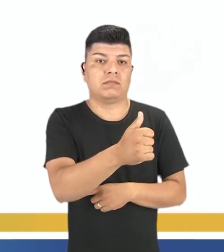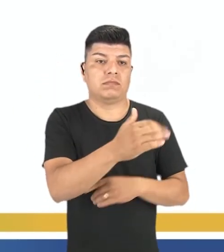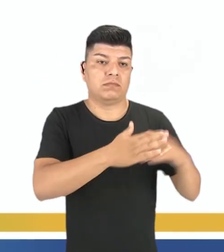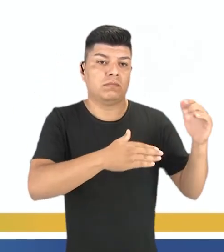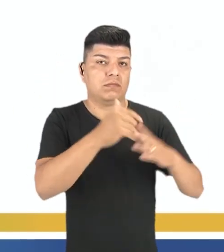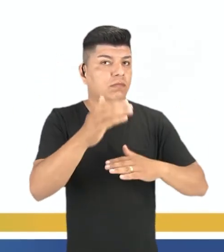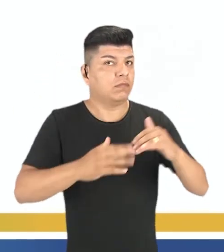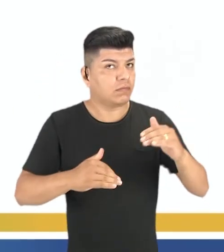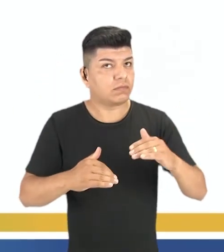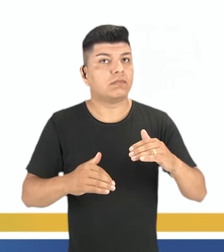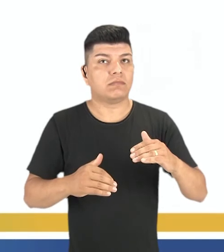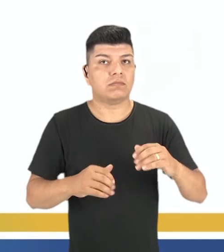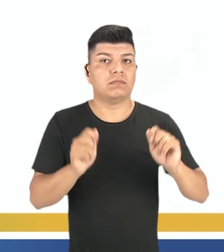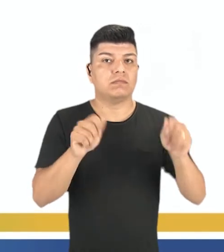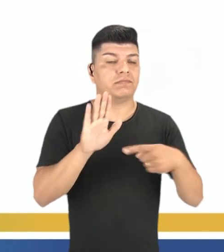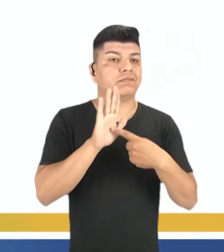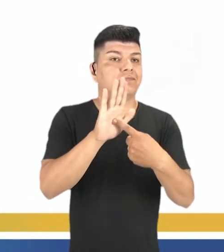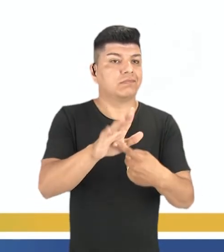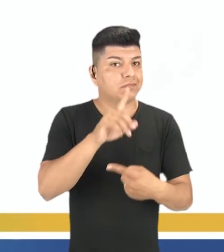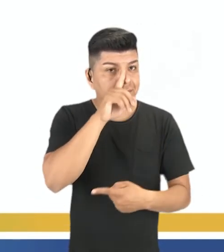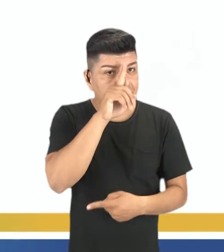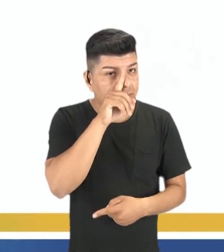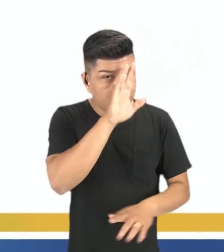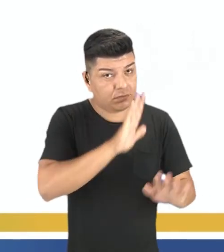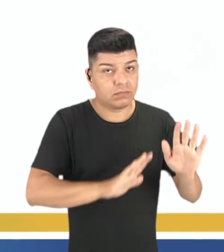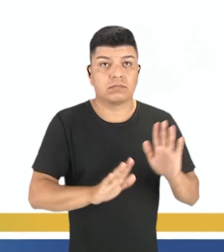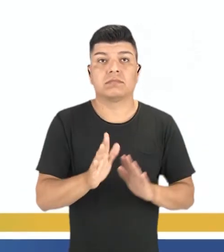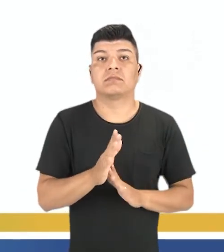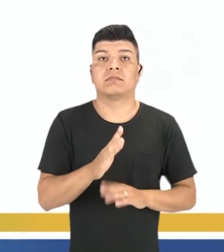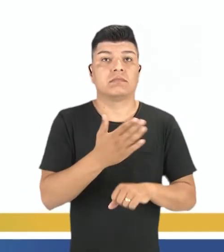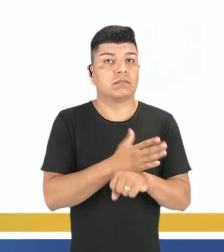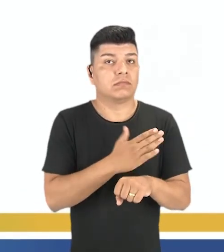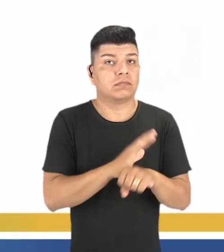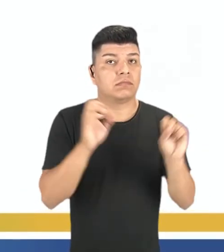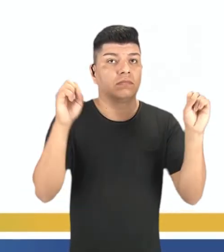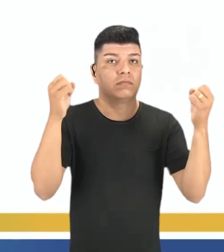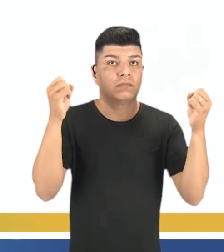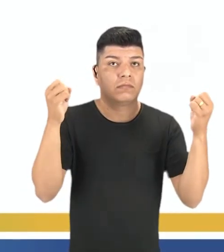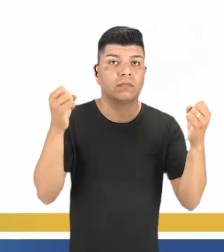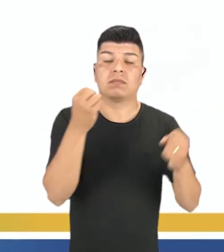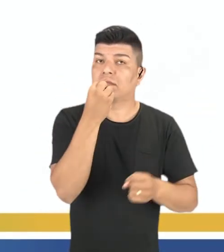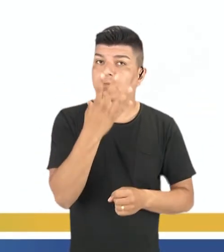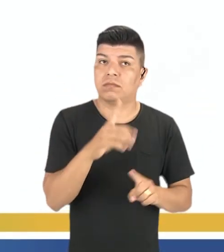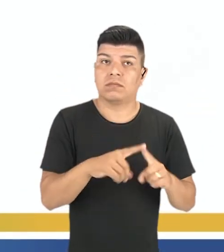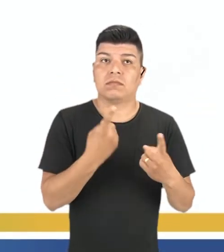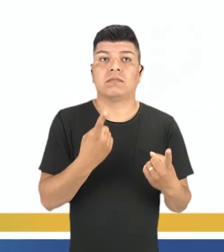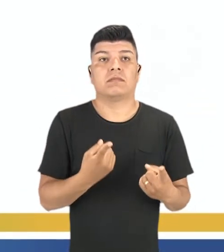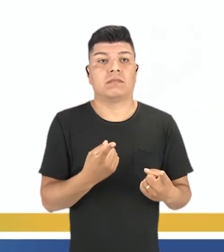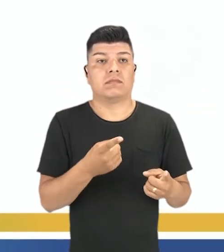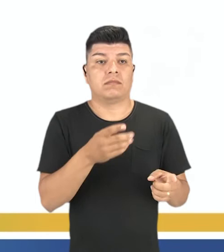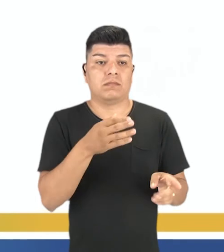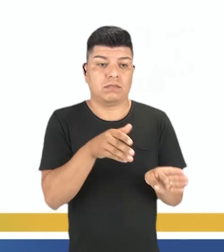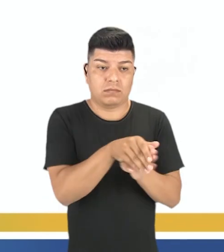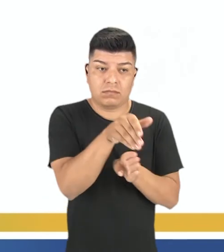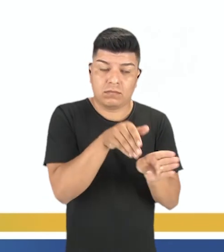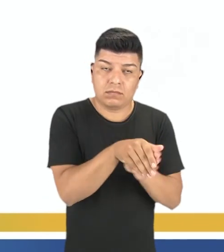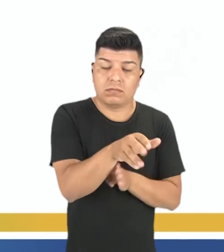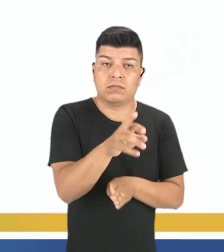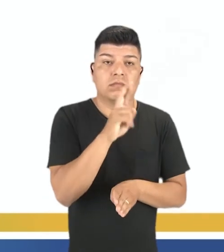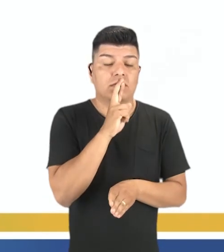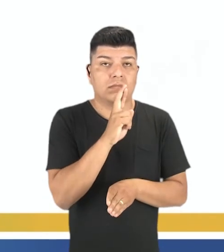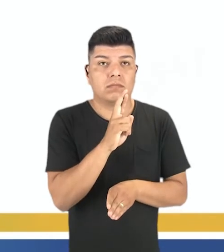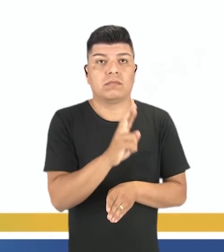Tá? Você pode estar exposto a riscos, como eu falei anteriormente. Praticar exercícios faz bem, desde que prescrito, respeitando a